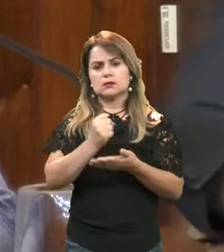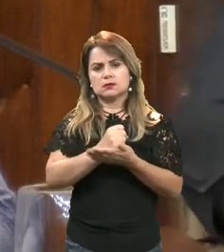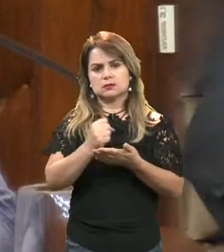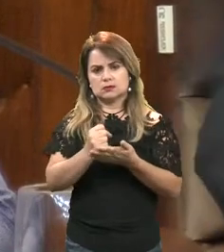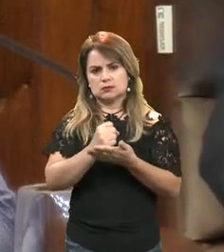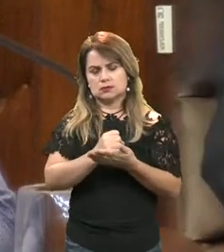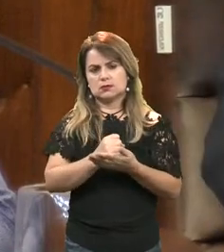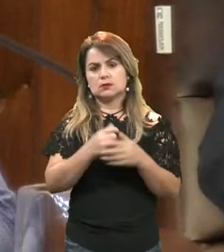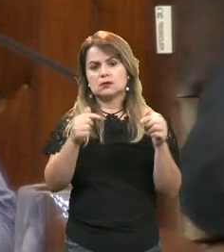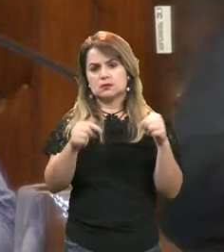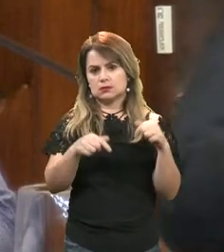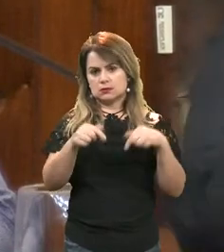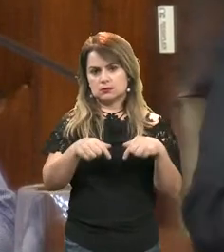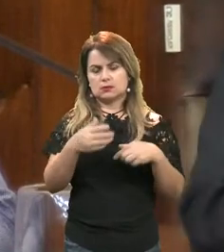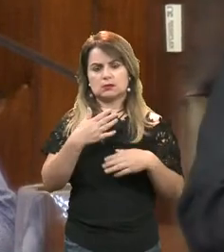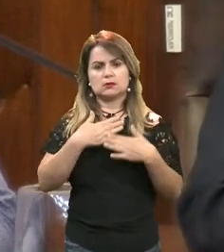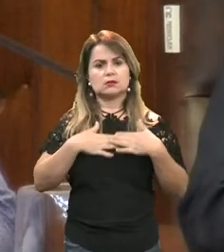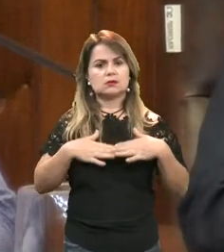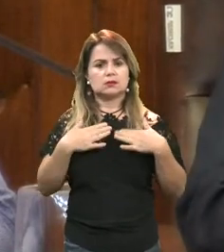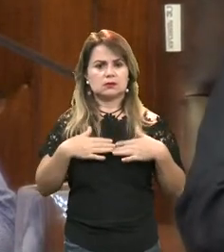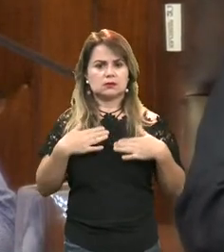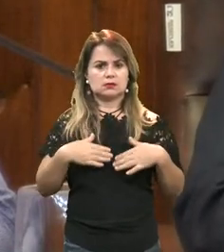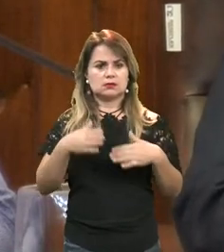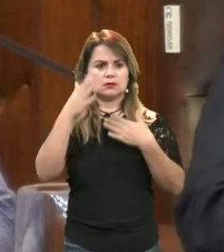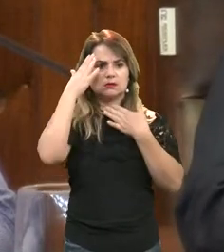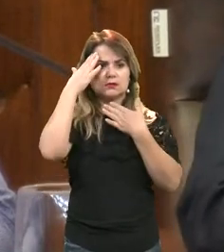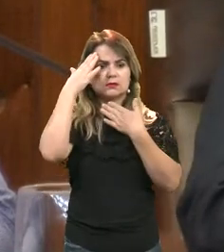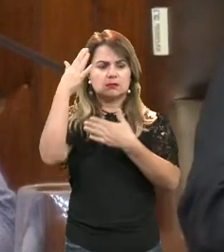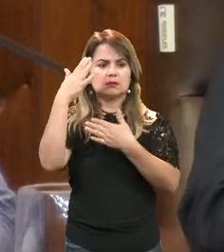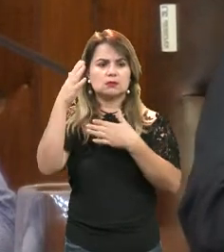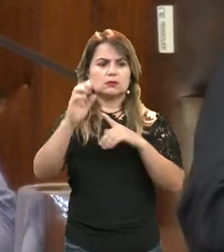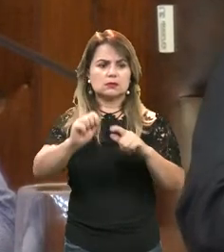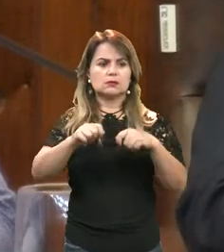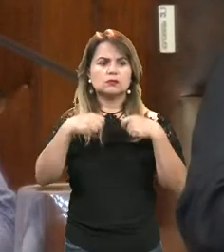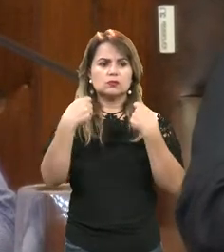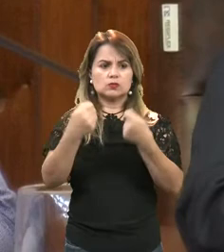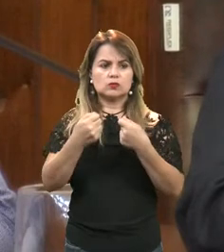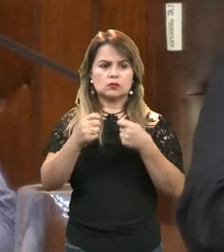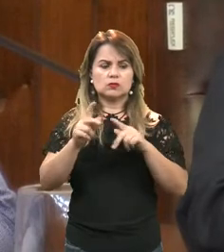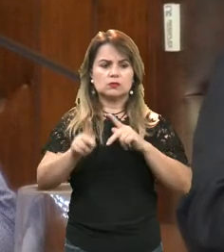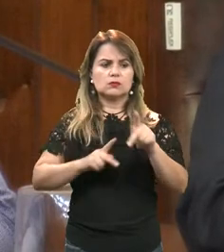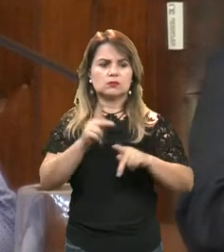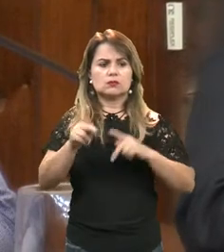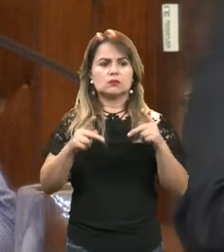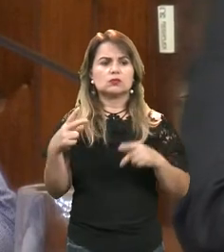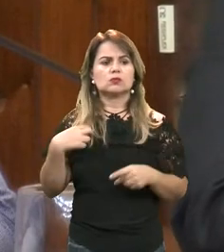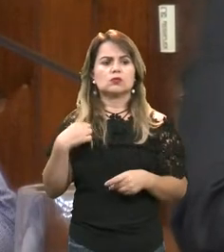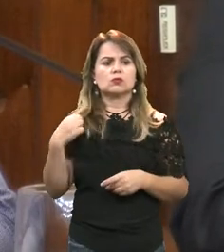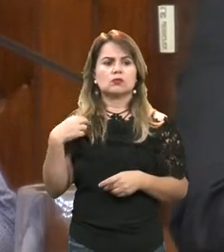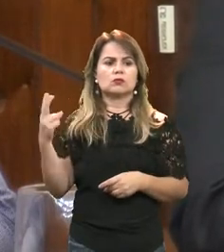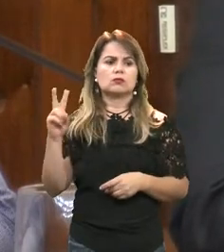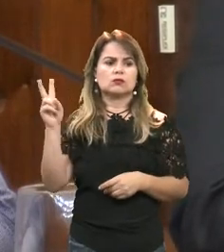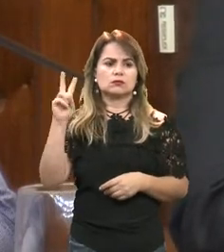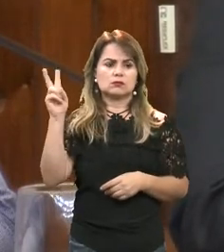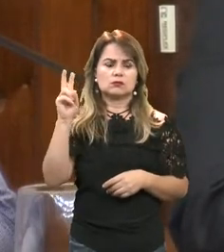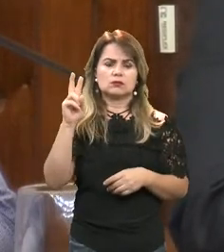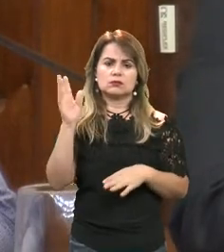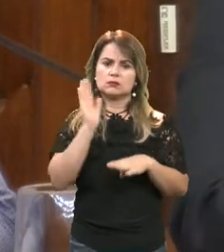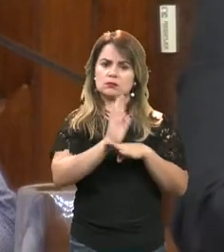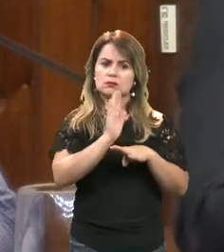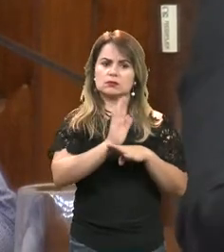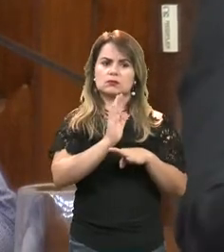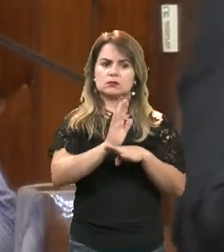carinho e agradecer toda a dedicação que essas voluntárias têm emprestado no sentido de